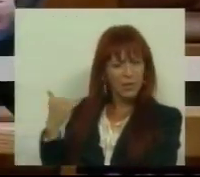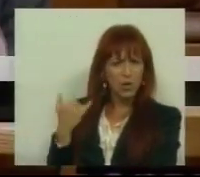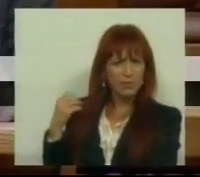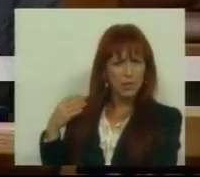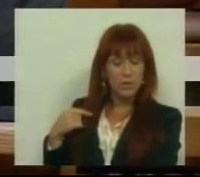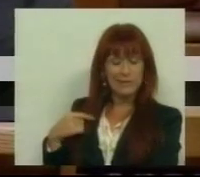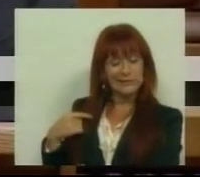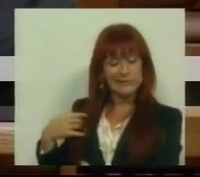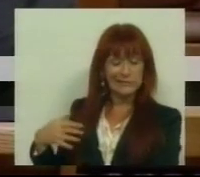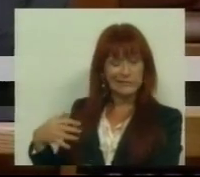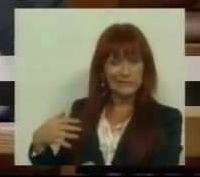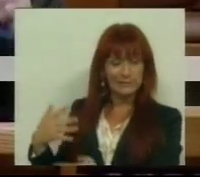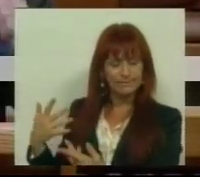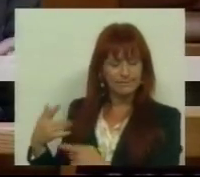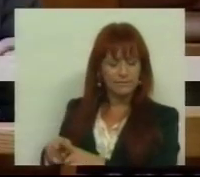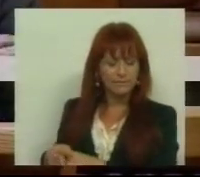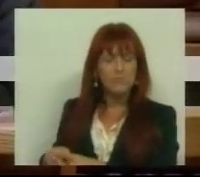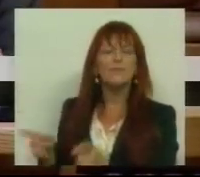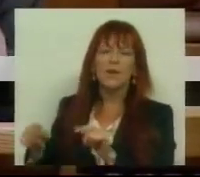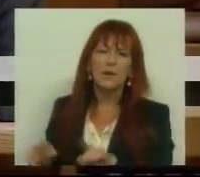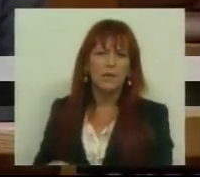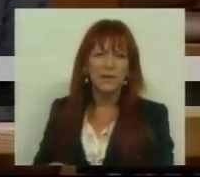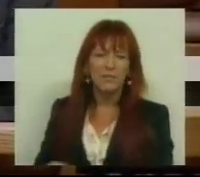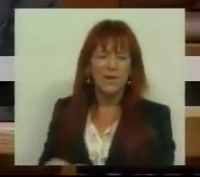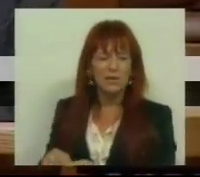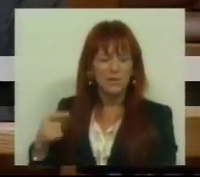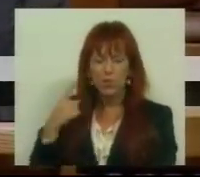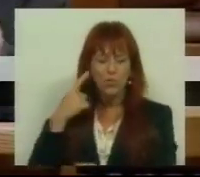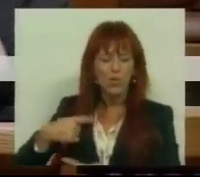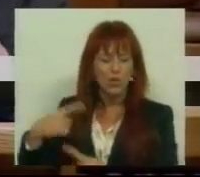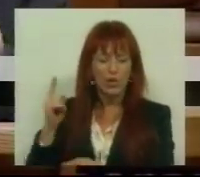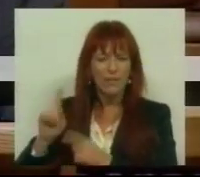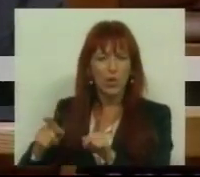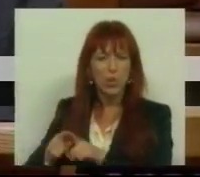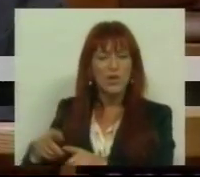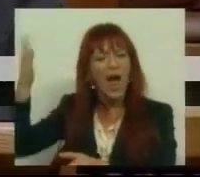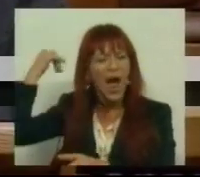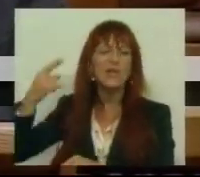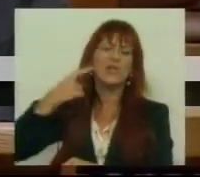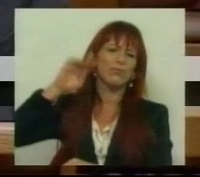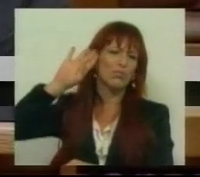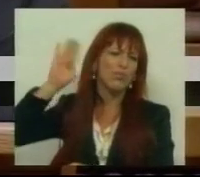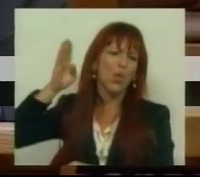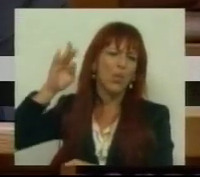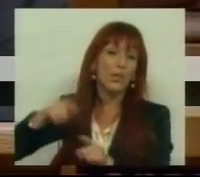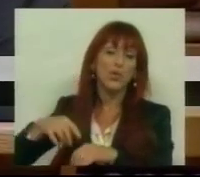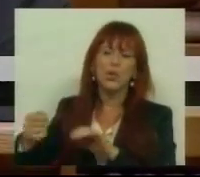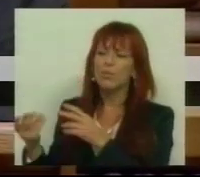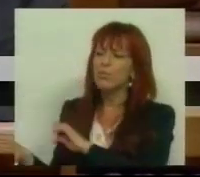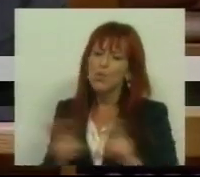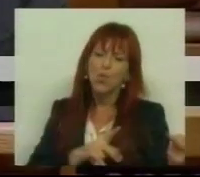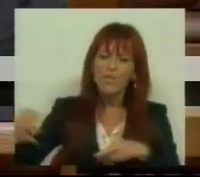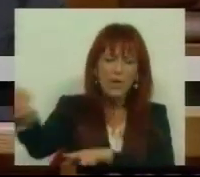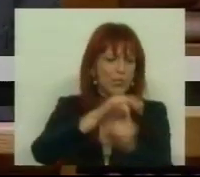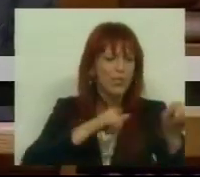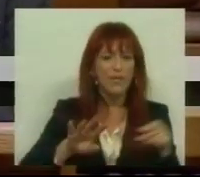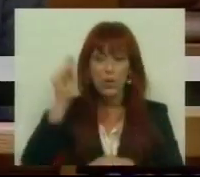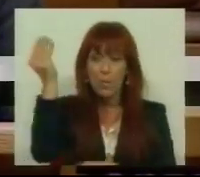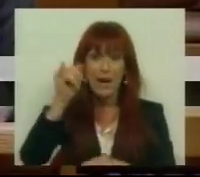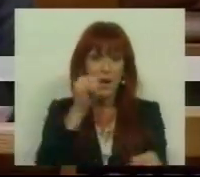estavam marteladas, inclusive não refletiam o que já então se conhecia dos movimentos do Banco